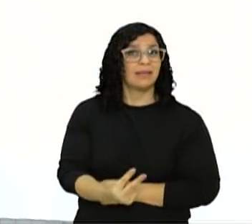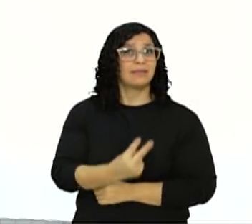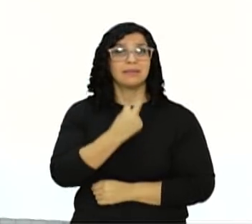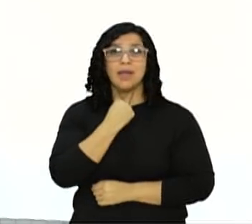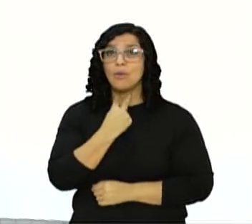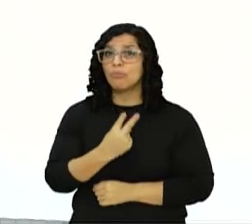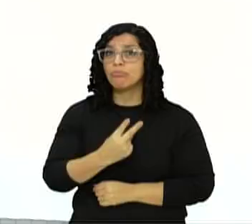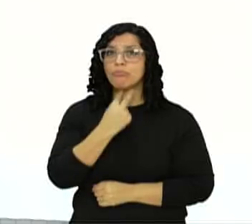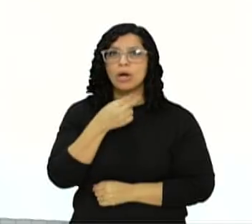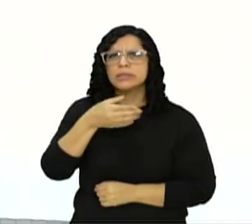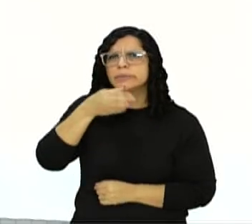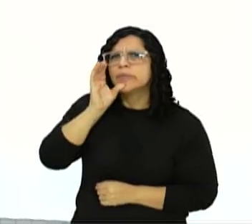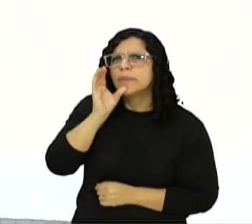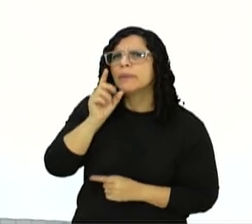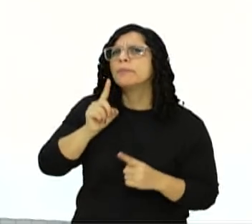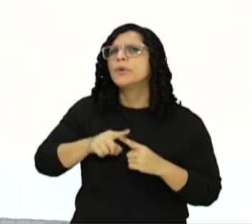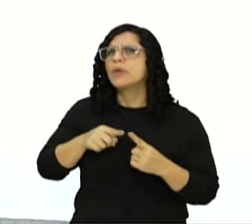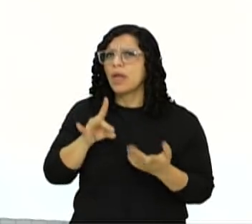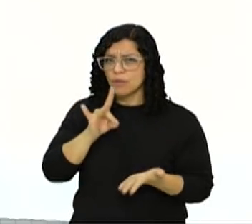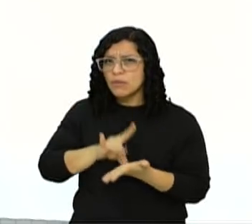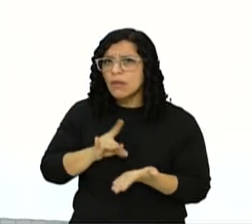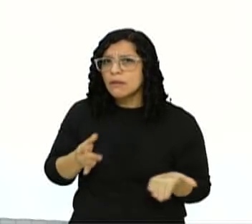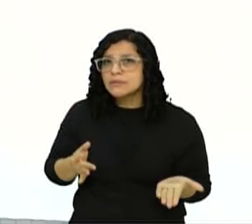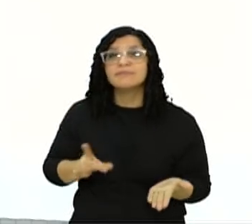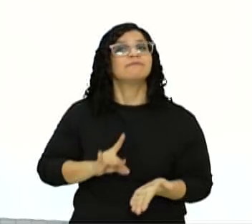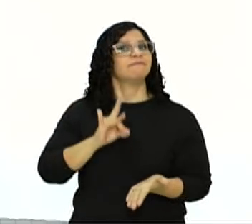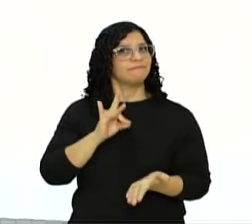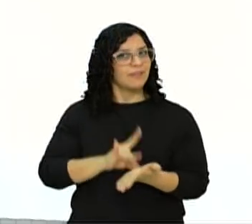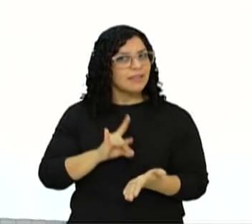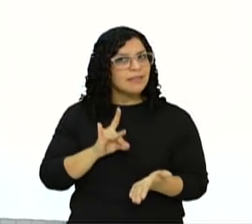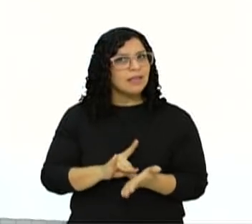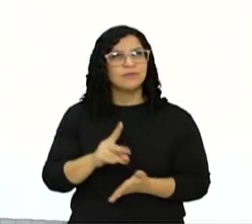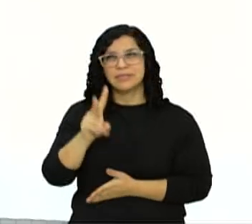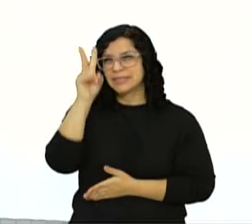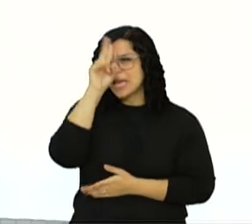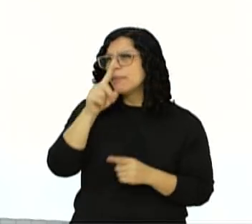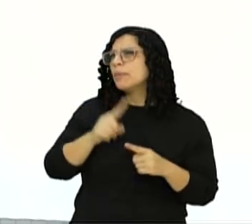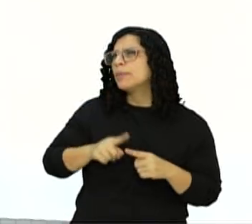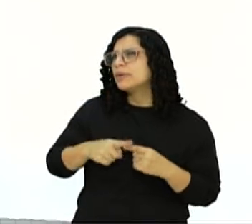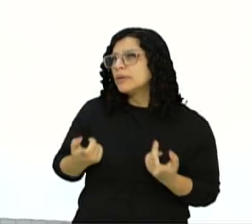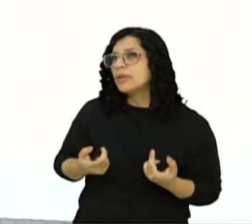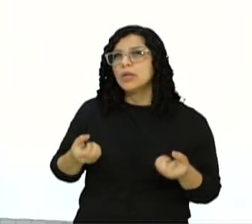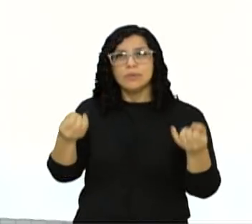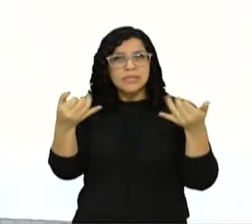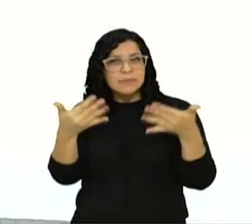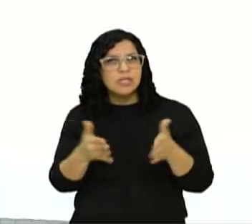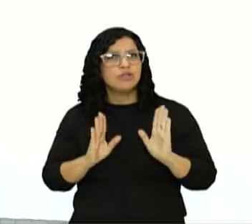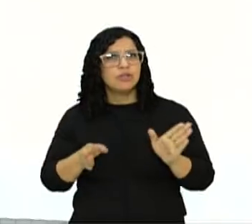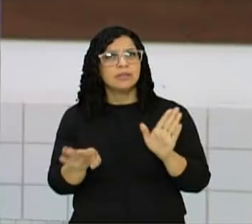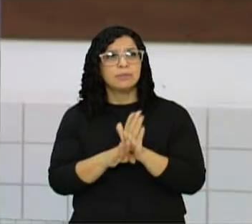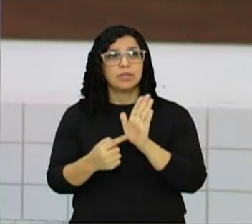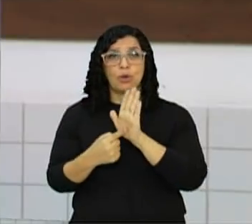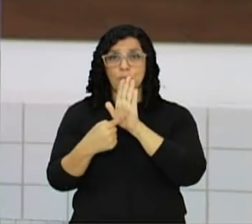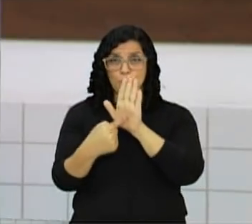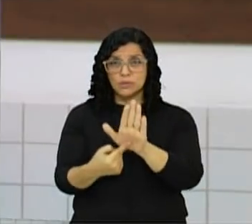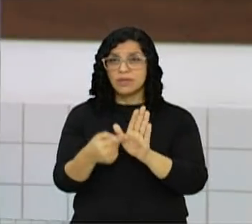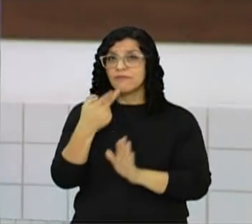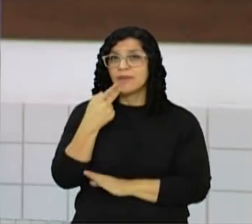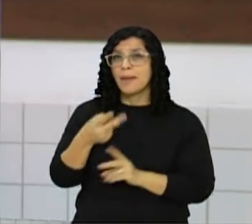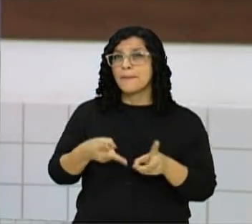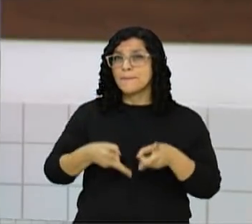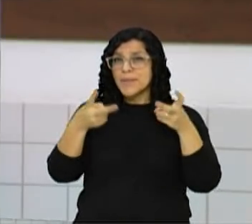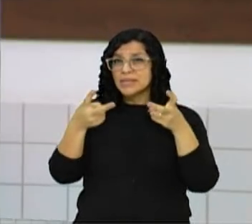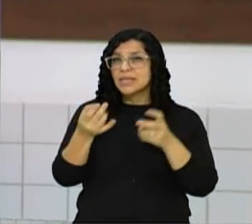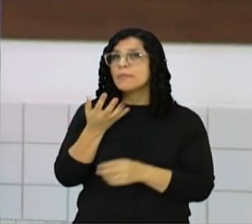ser consumida. É verdade, ela não pode ser consumida. Você lembra por quê? Eu acabei de falar quando mostrei.